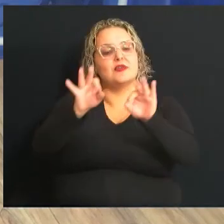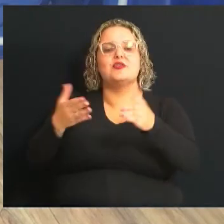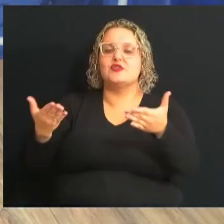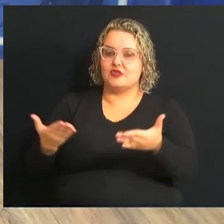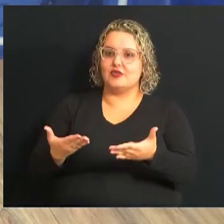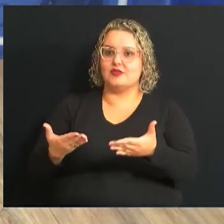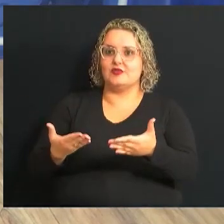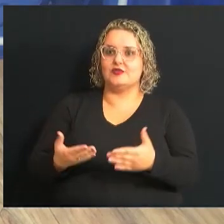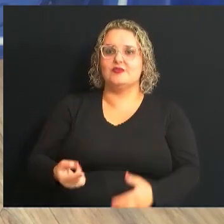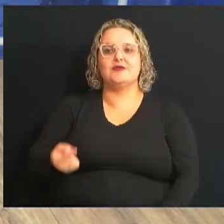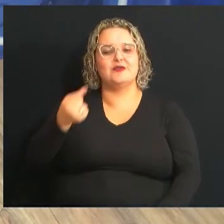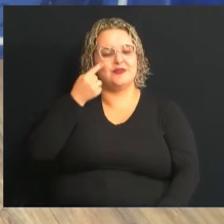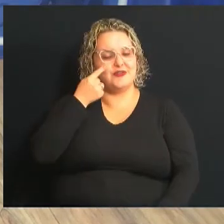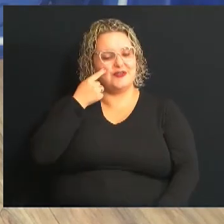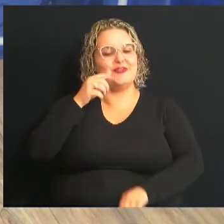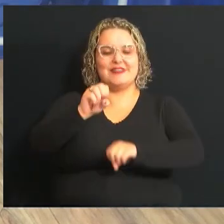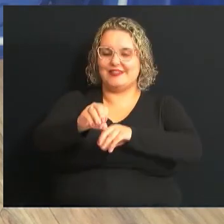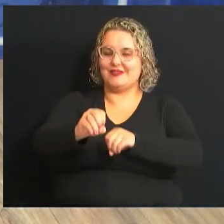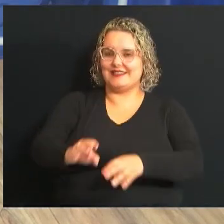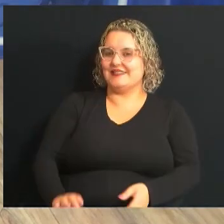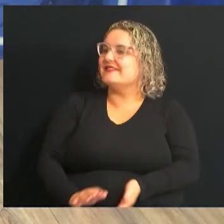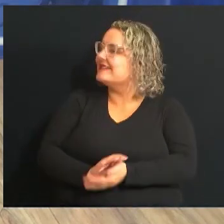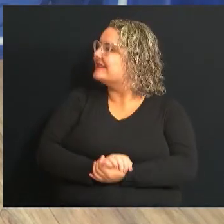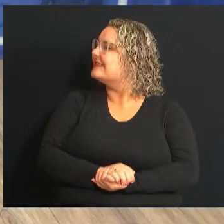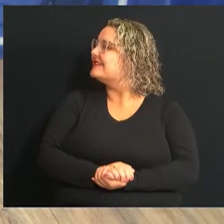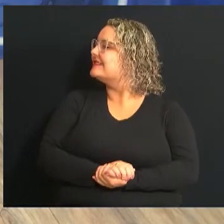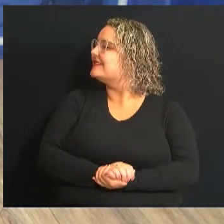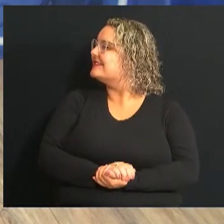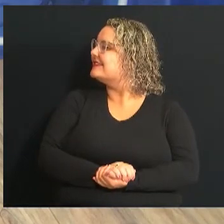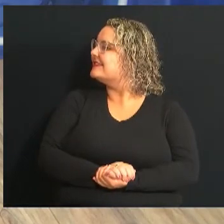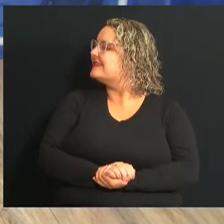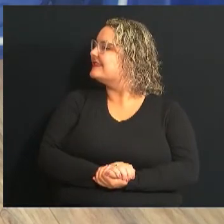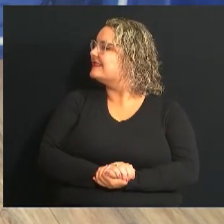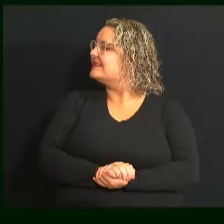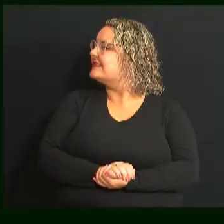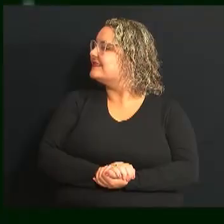agora no nosso quadro De Olho na Educação.